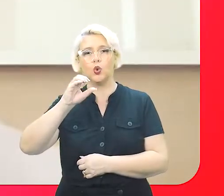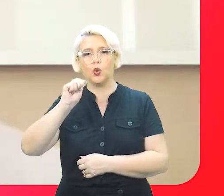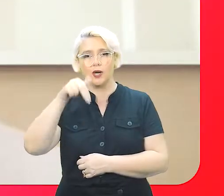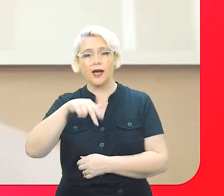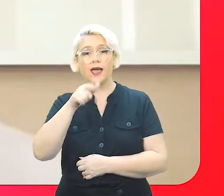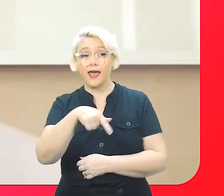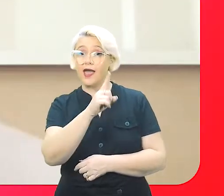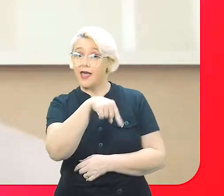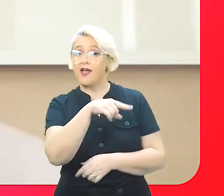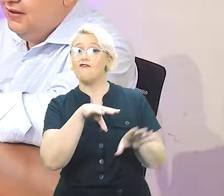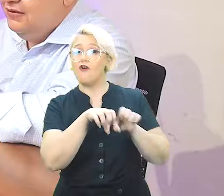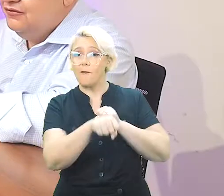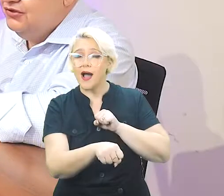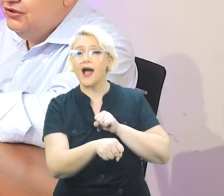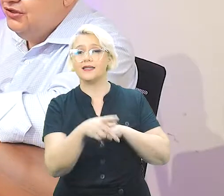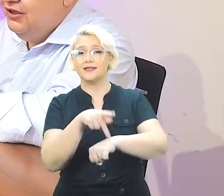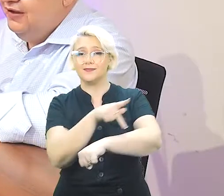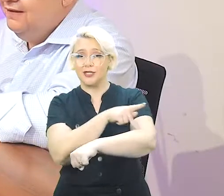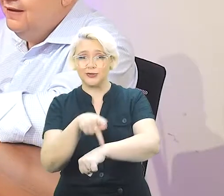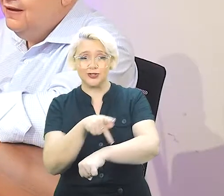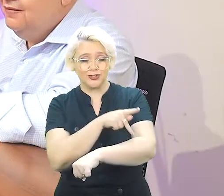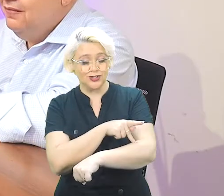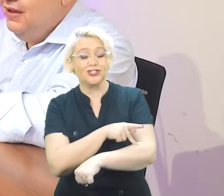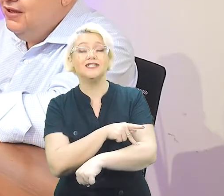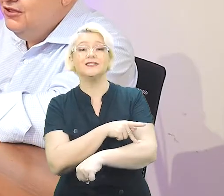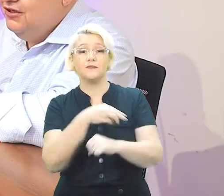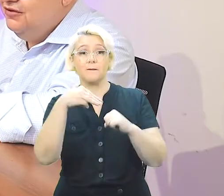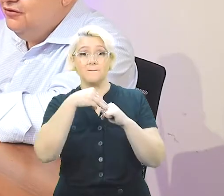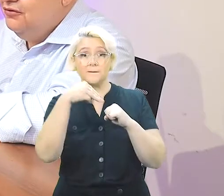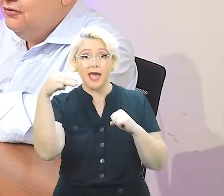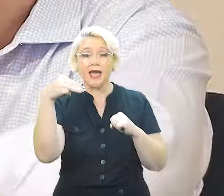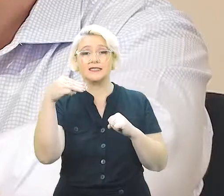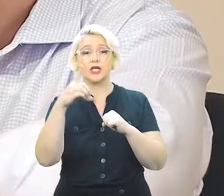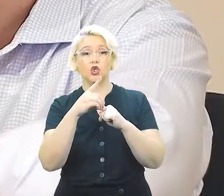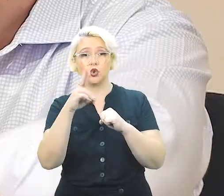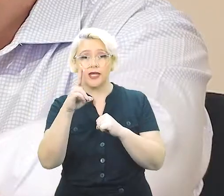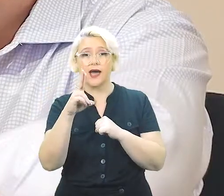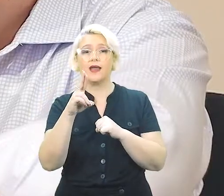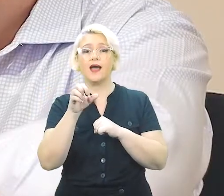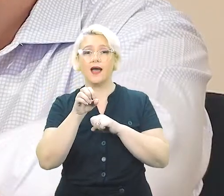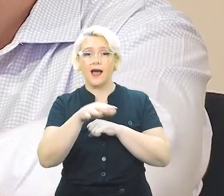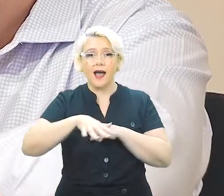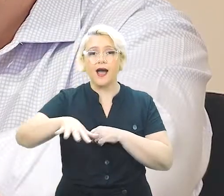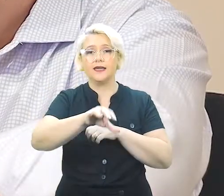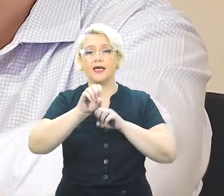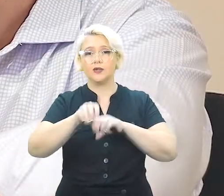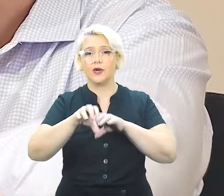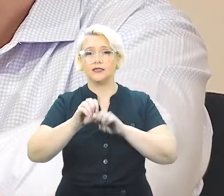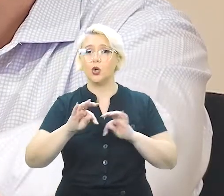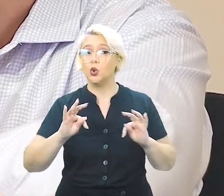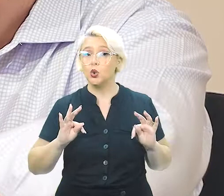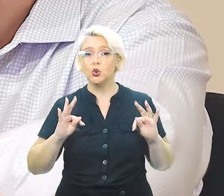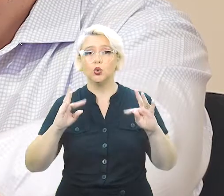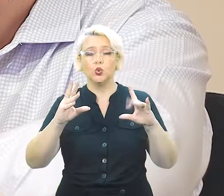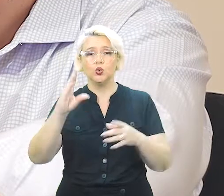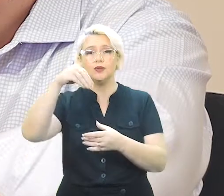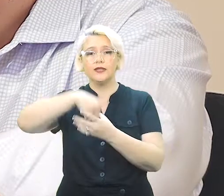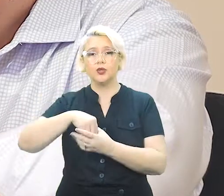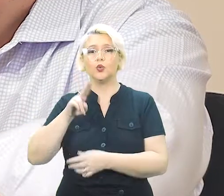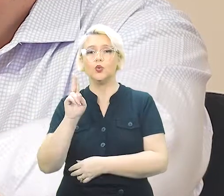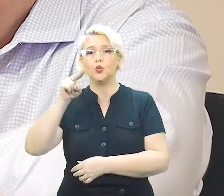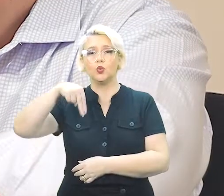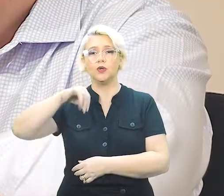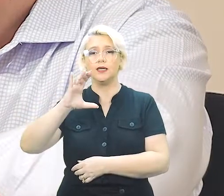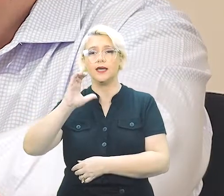é graduada em pedagogia, mestra e doutora em educação, tudo pela